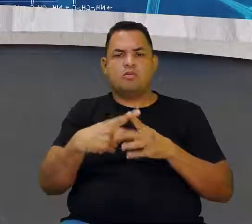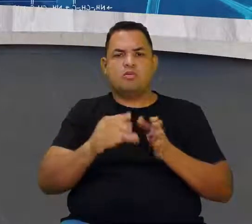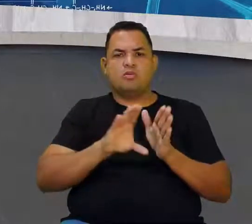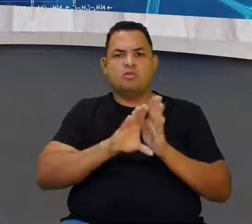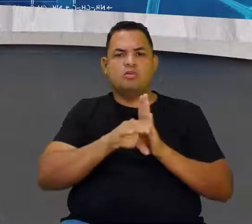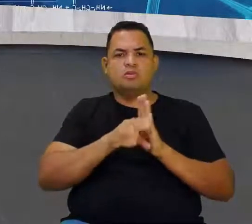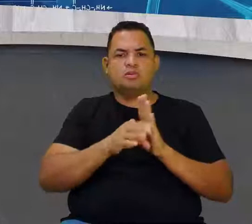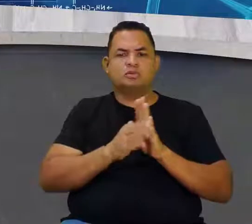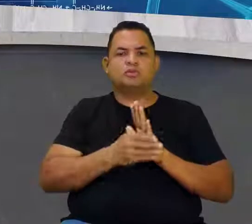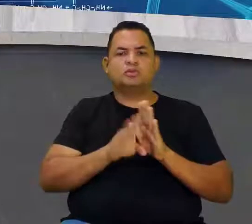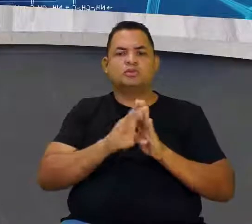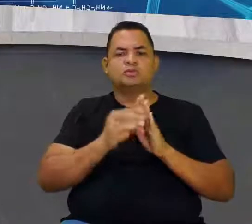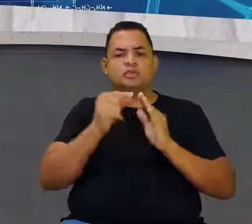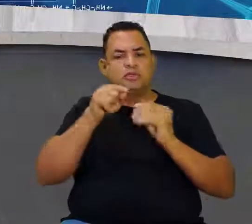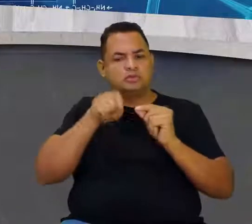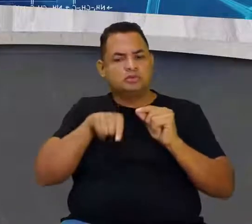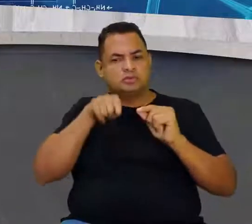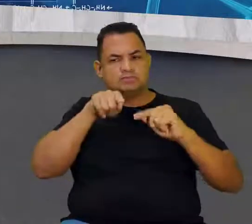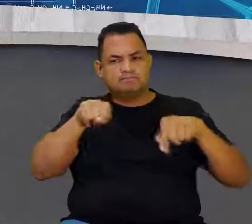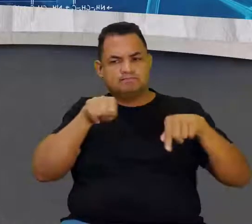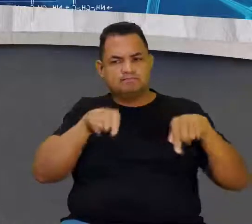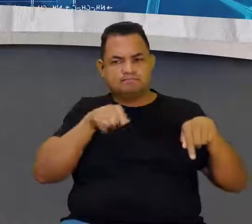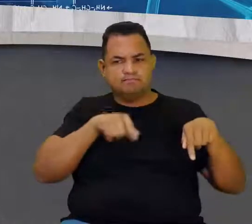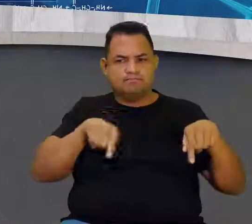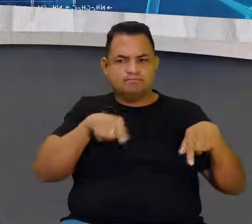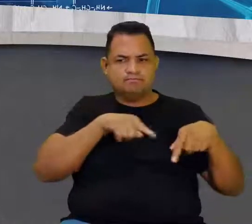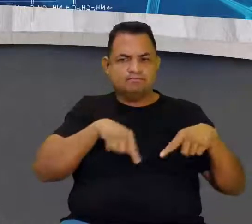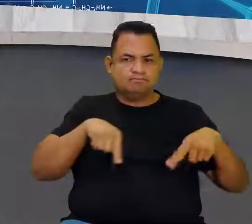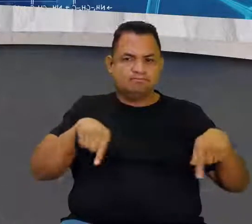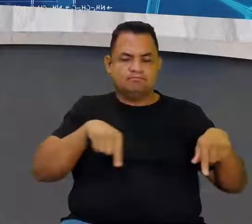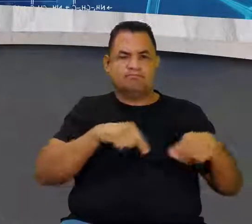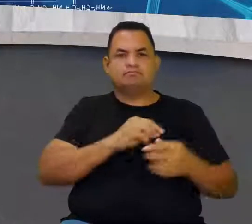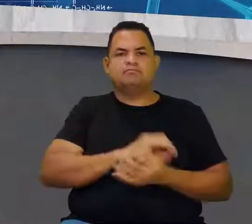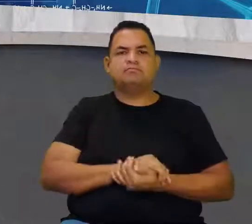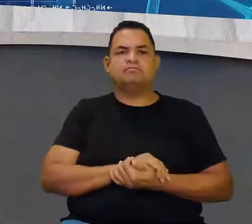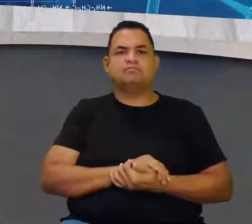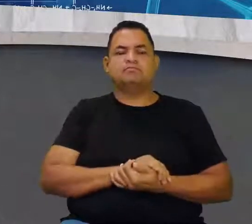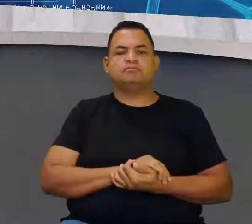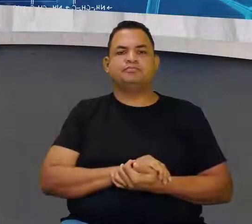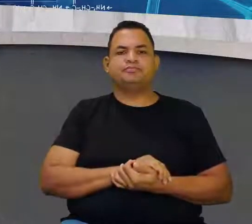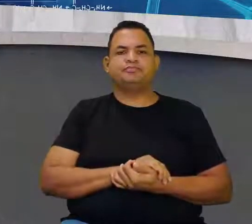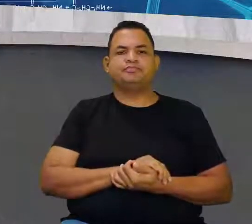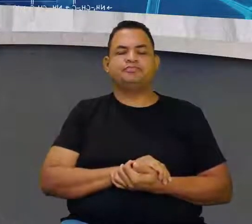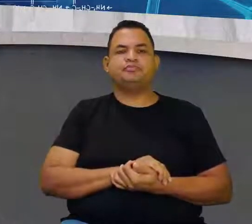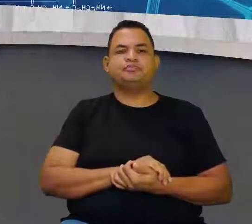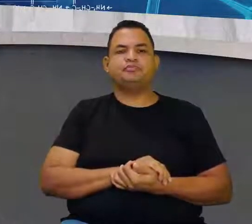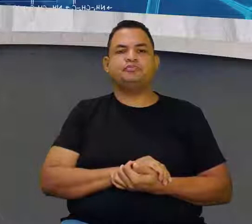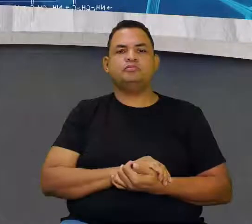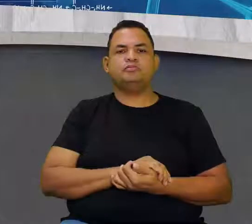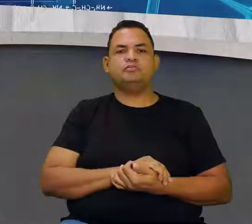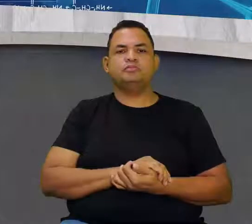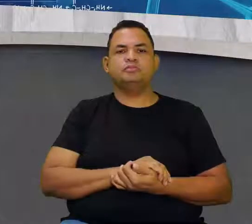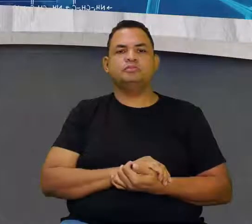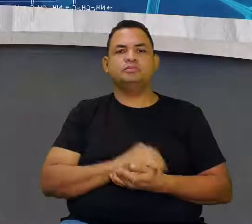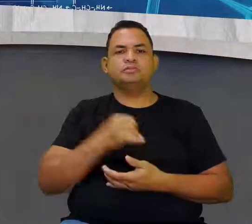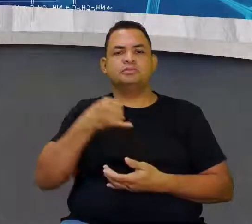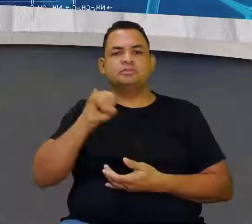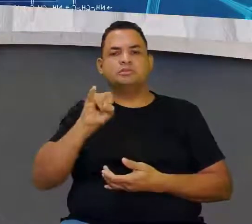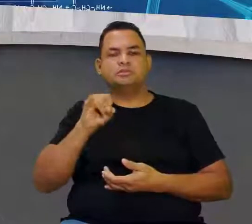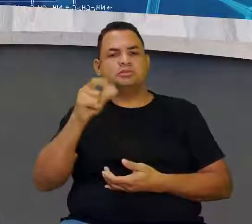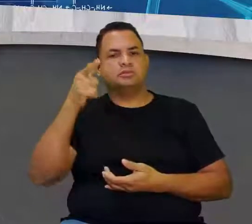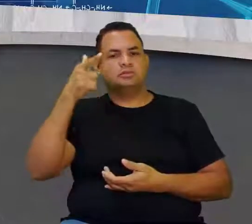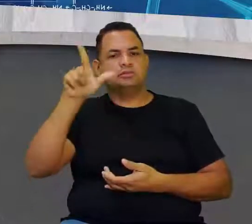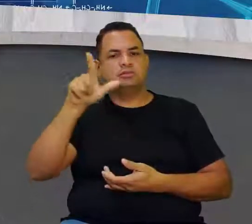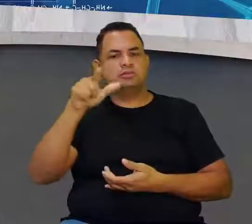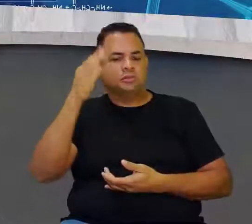vem outros enraizados, como se fossem ramificações, como nas nossas funções orgânicas. Então, se você consegue